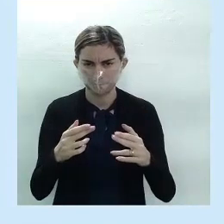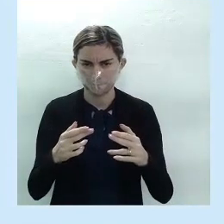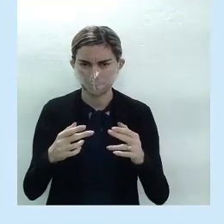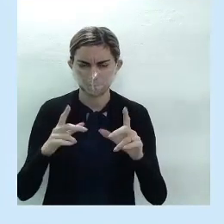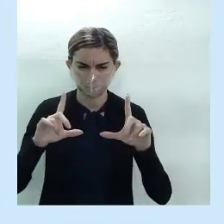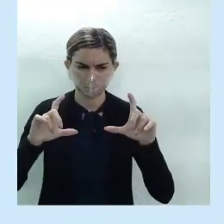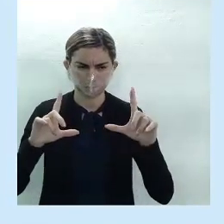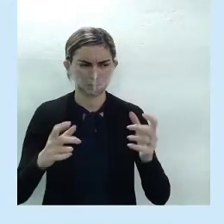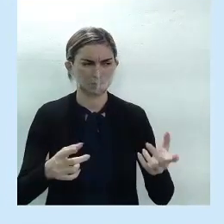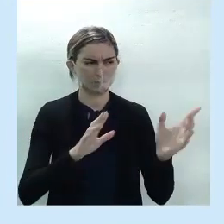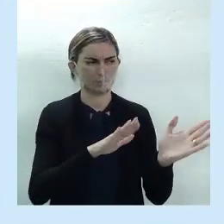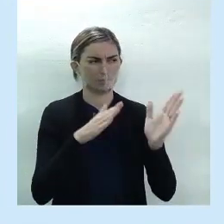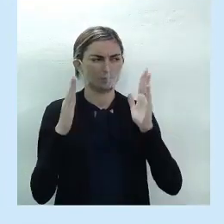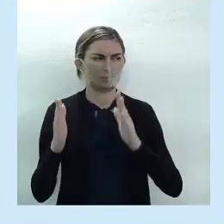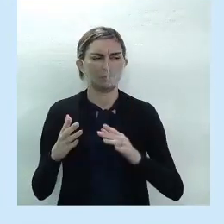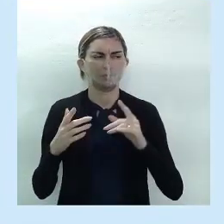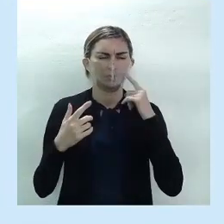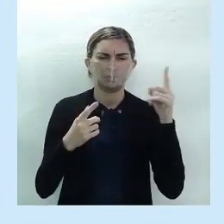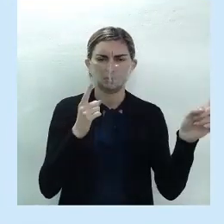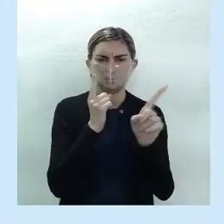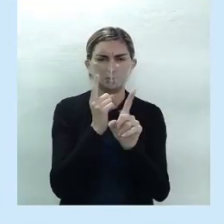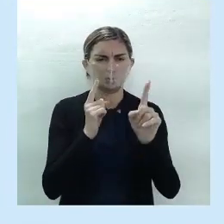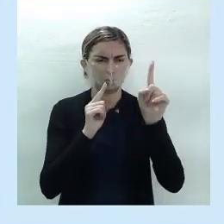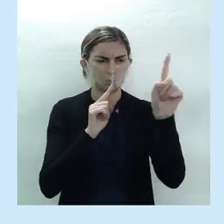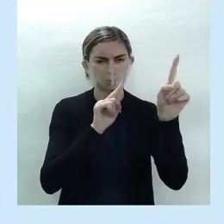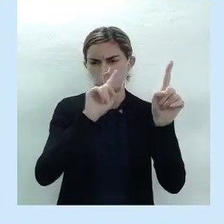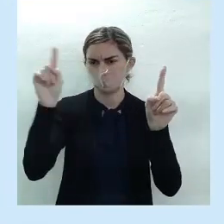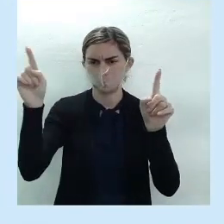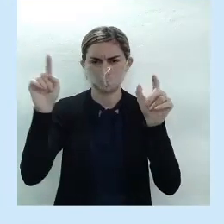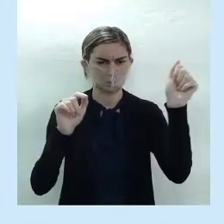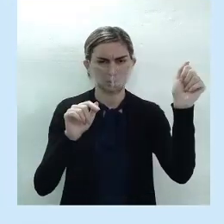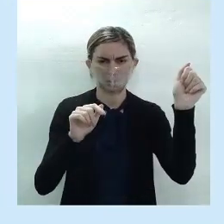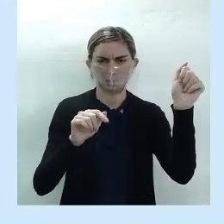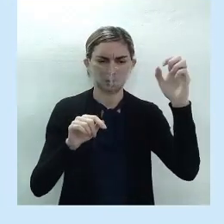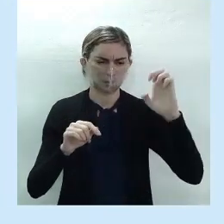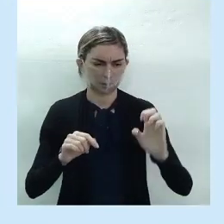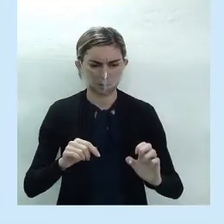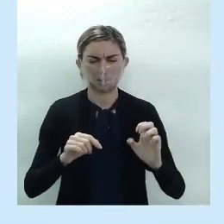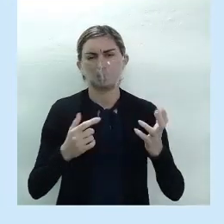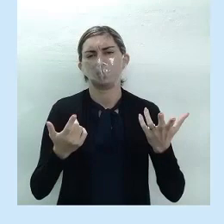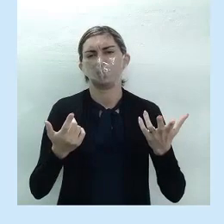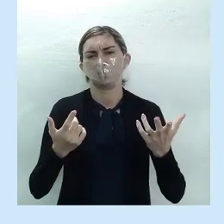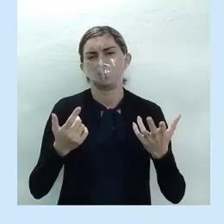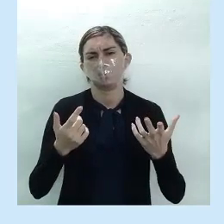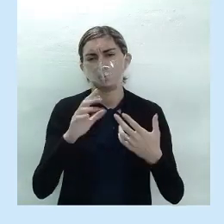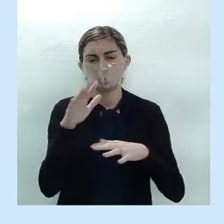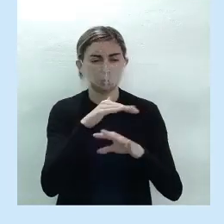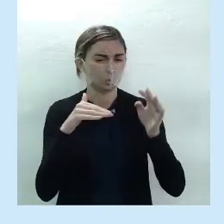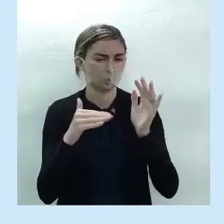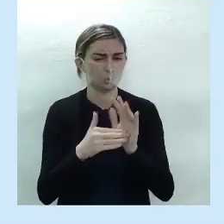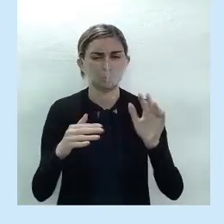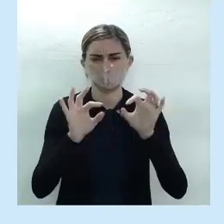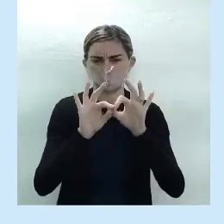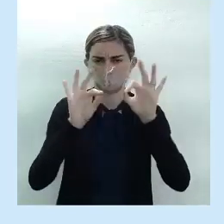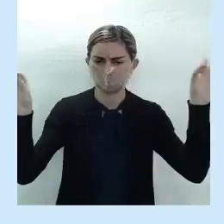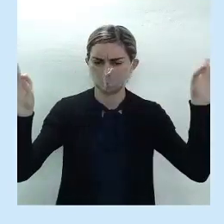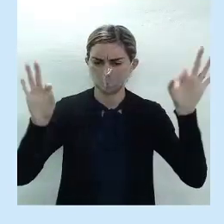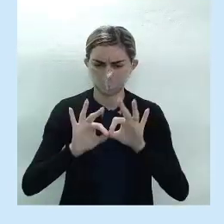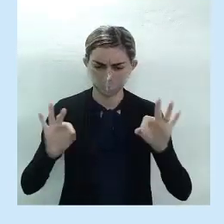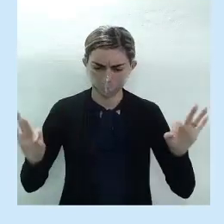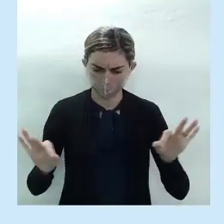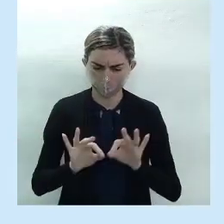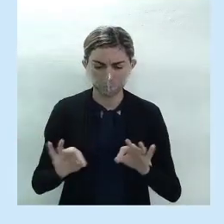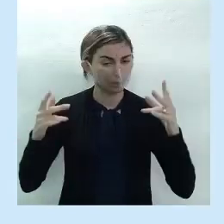na tela ao lado, ó, aqui, a gente identificou os pontos, ó, o ponto A, o ponto E, tudinho. E que tem a mesma distância do